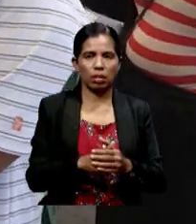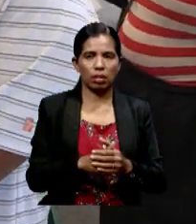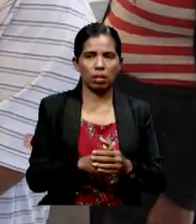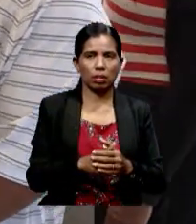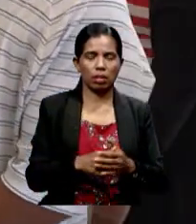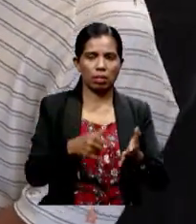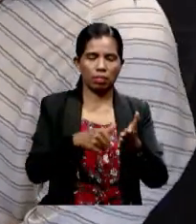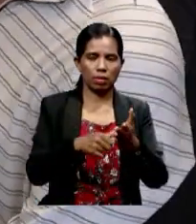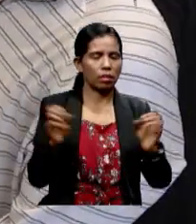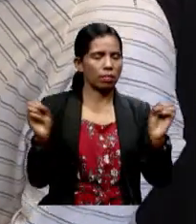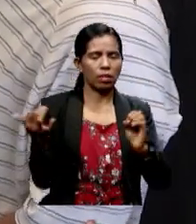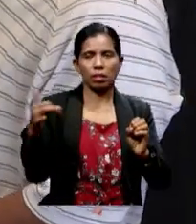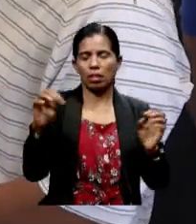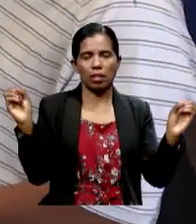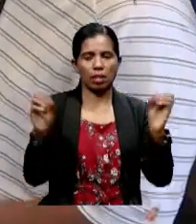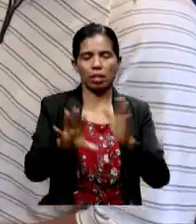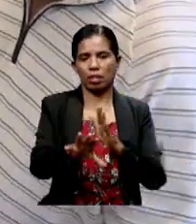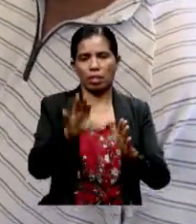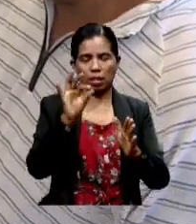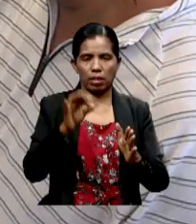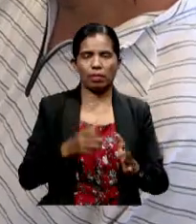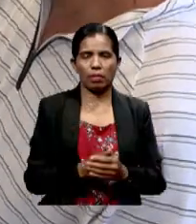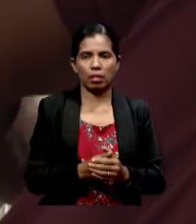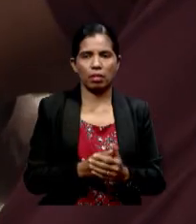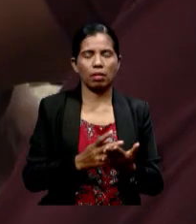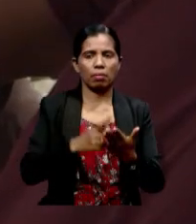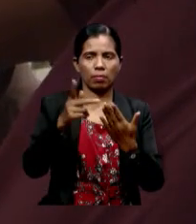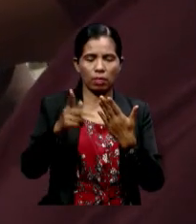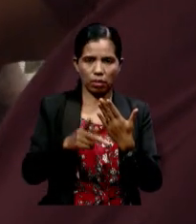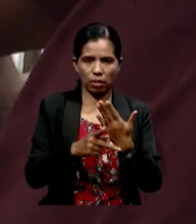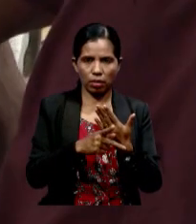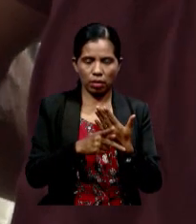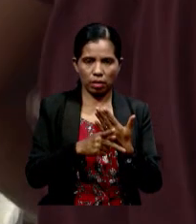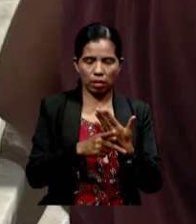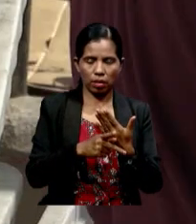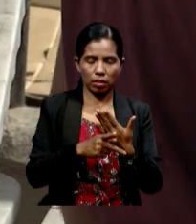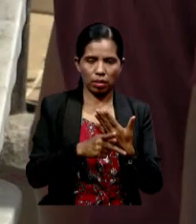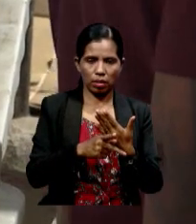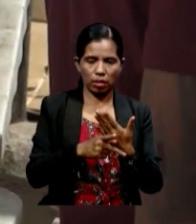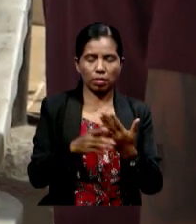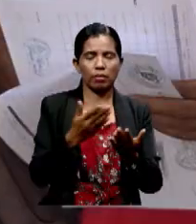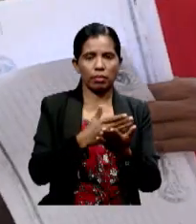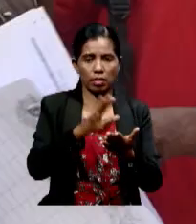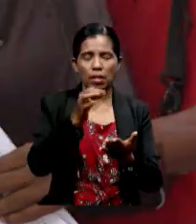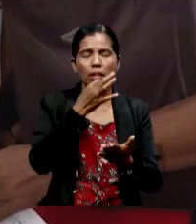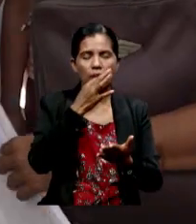nevema ka lahetan tamba programa ida be sexta base que era uno co reclamação